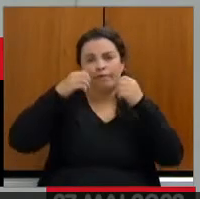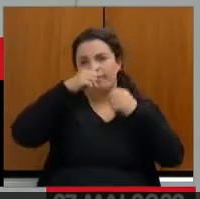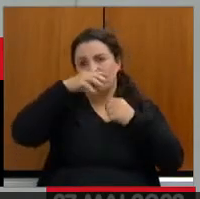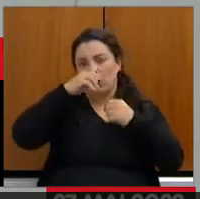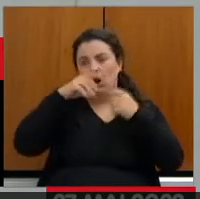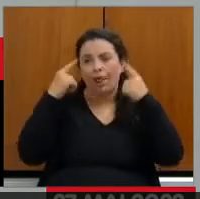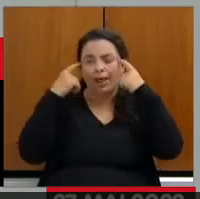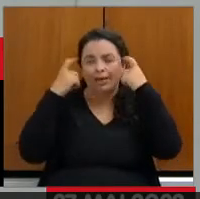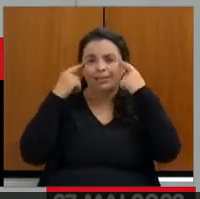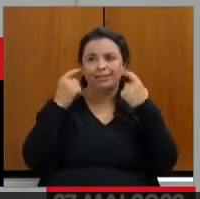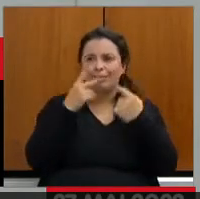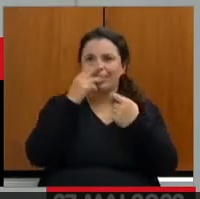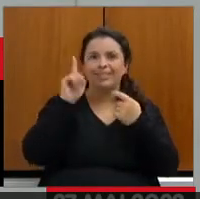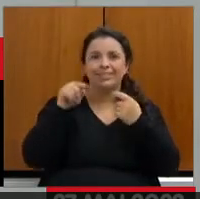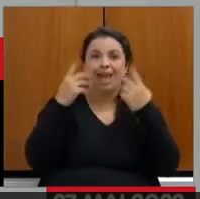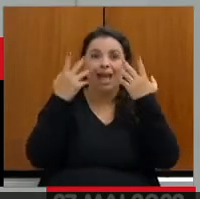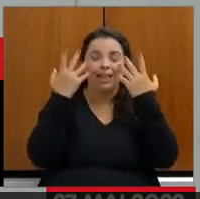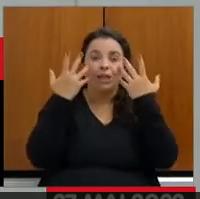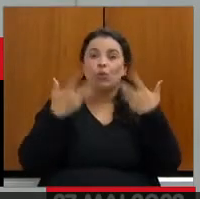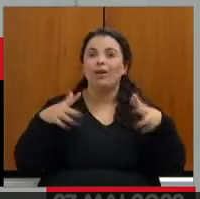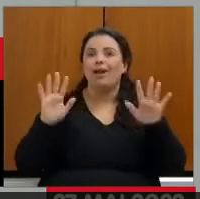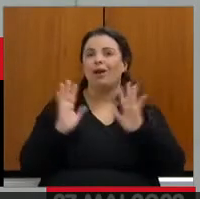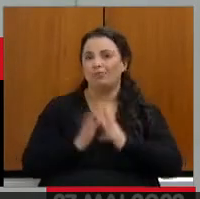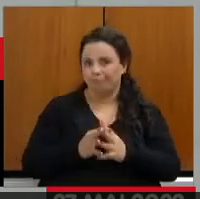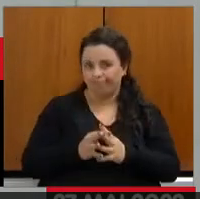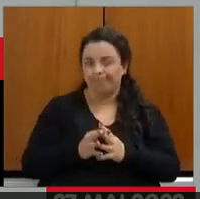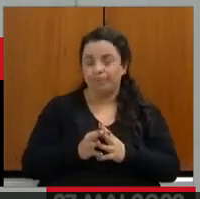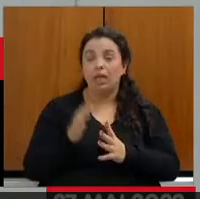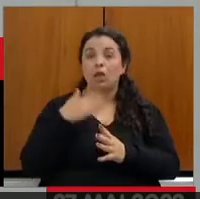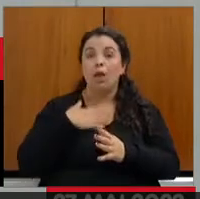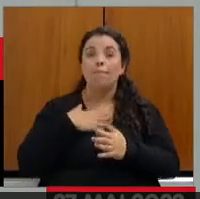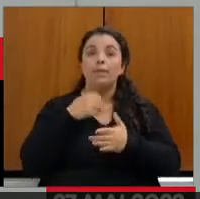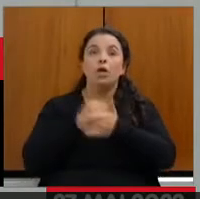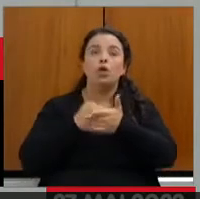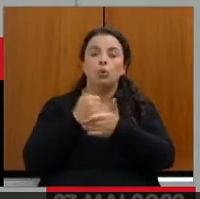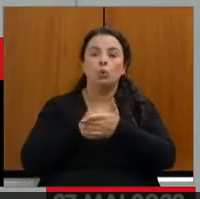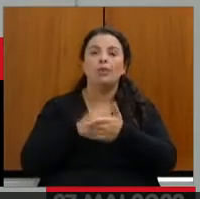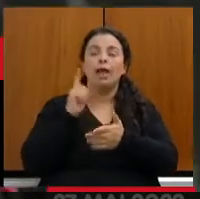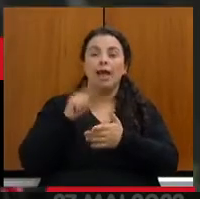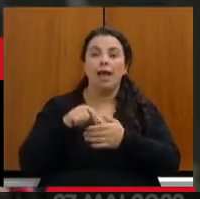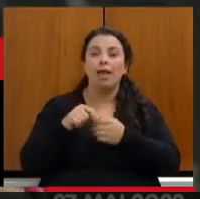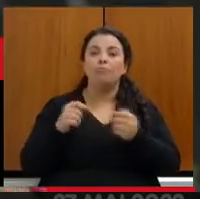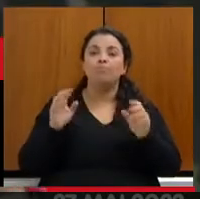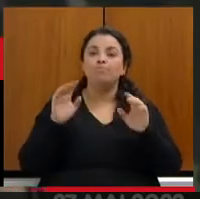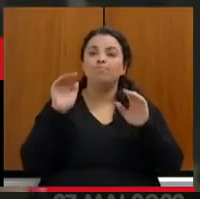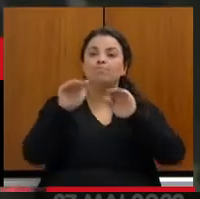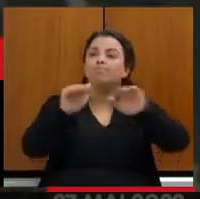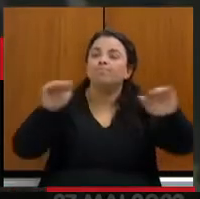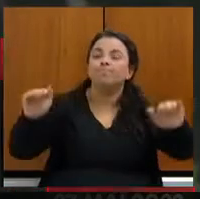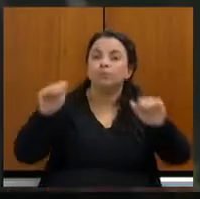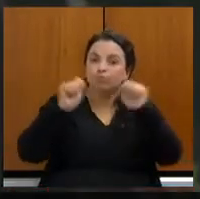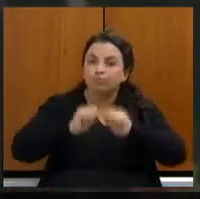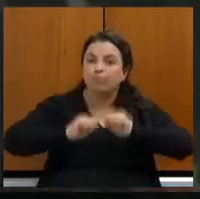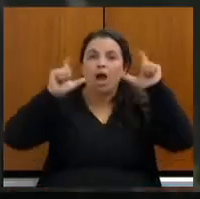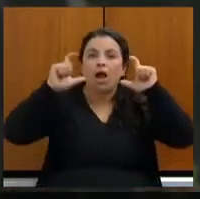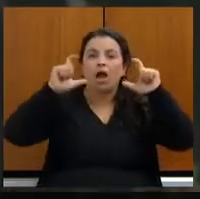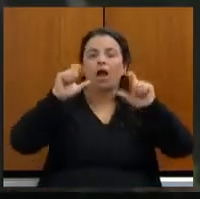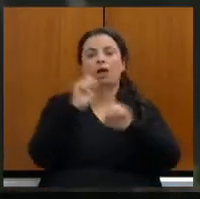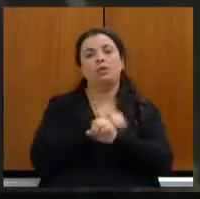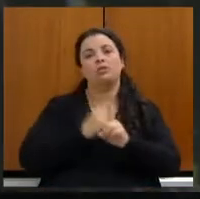tudo muito natural a minha Luta então meu propósito tornou o despertar despertar da nossa